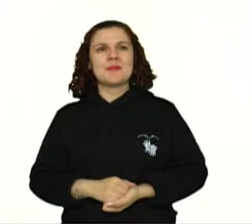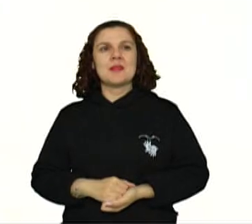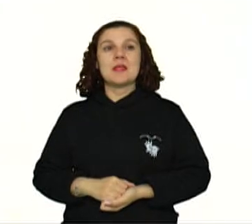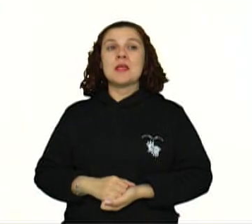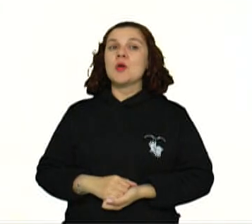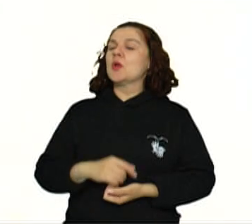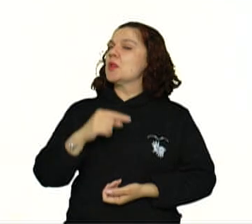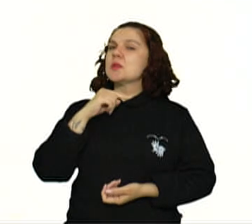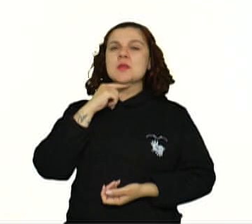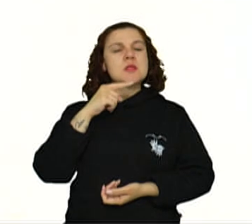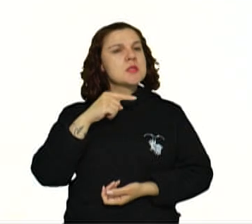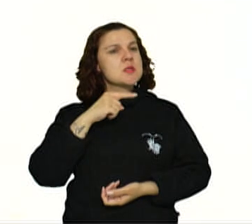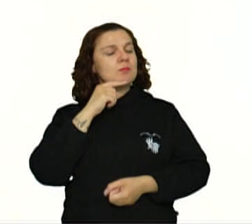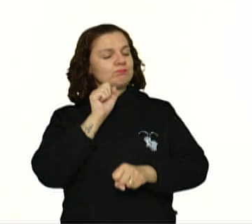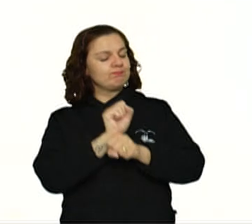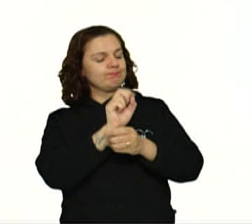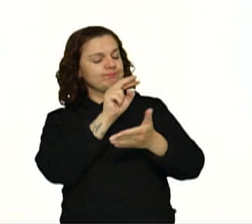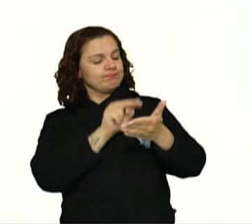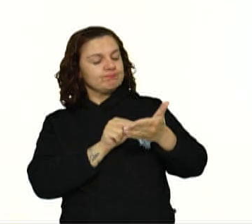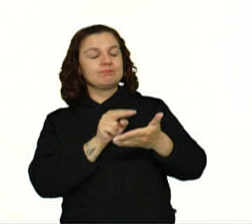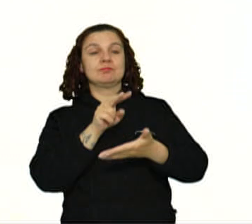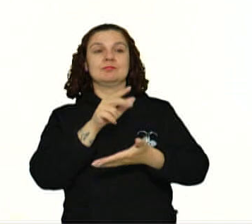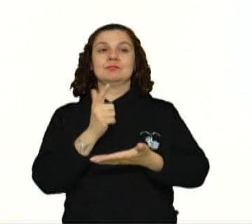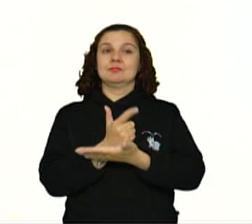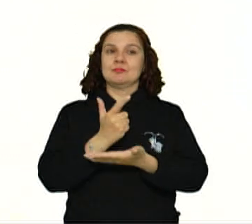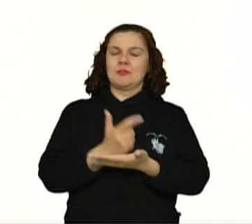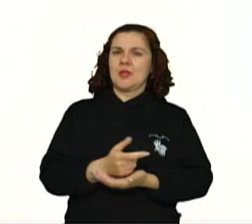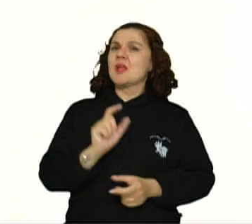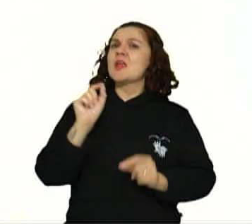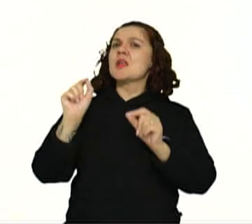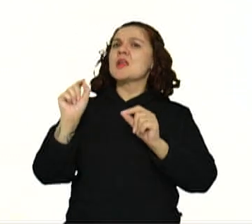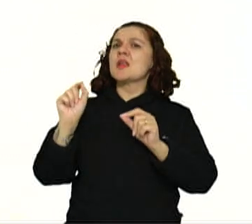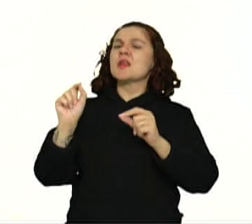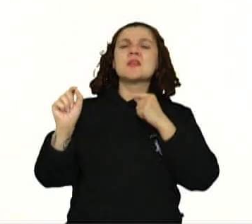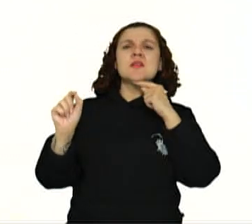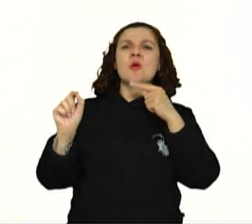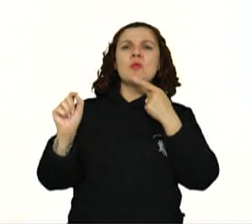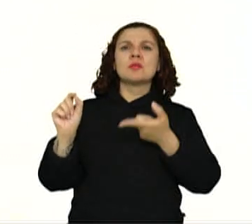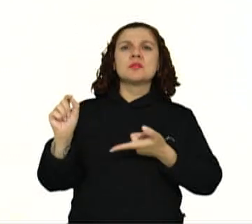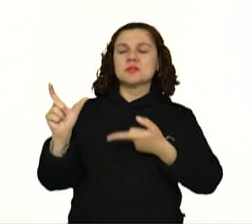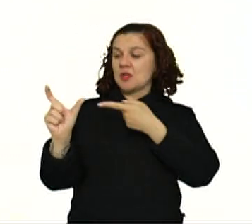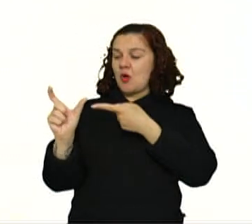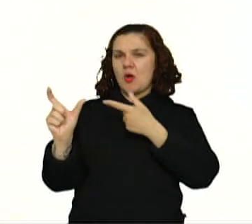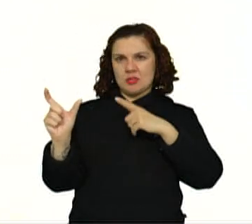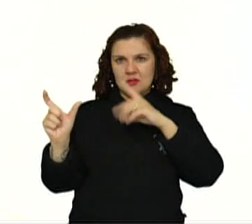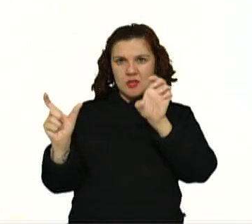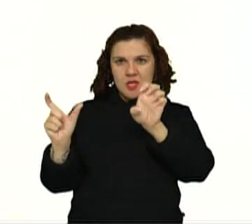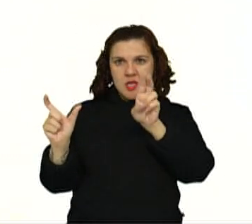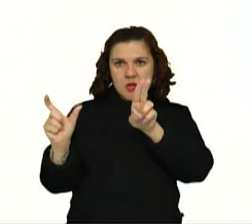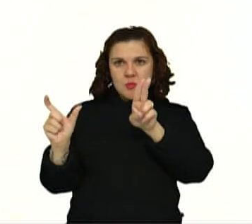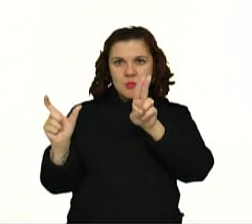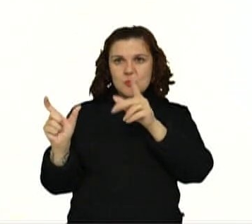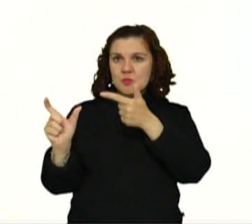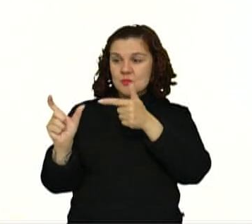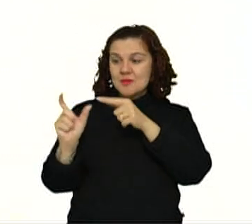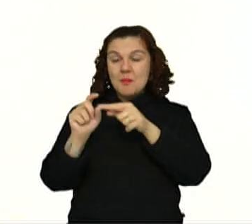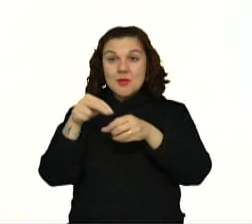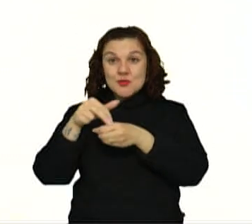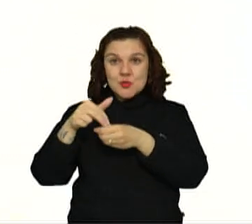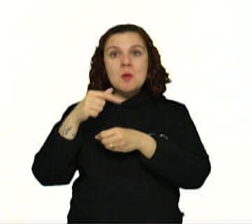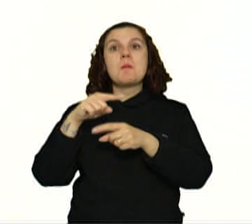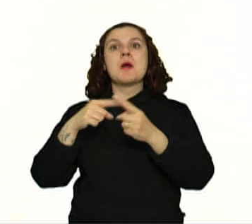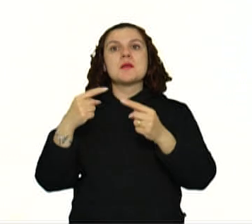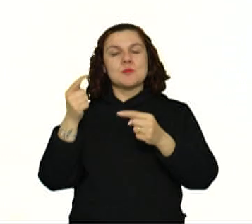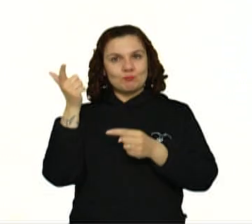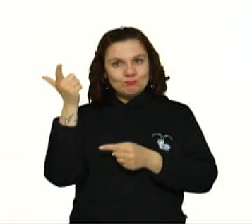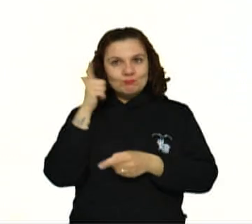Não consigo parar de ler esse livro. Quem não consegue? Eu. Eu não tenho eu ali, eu não tenho núcleo, certo? Mas eu